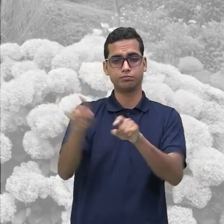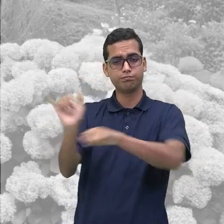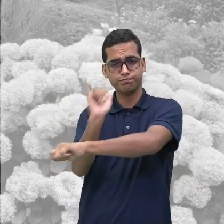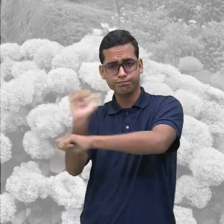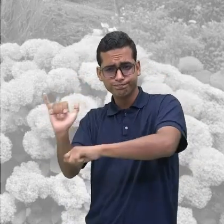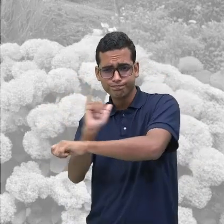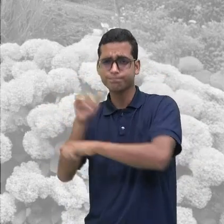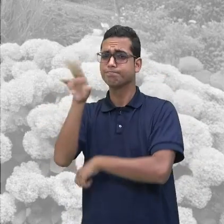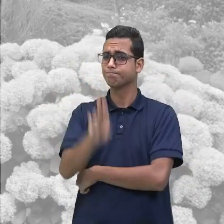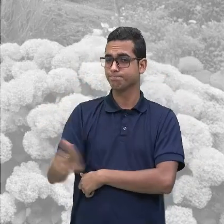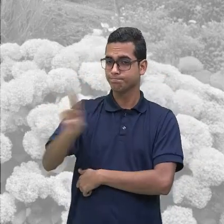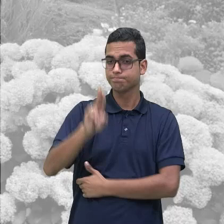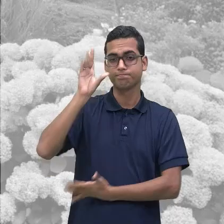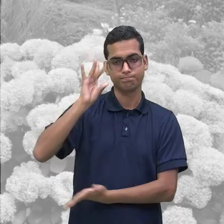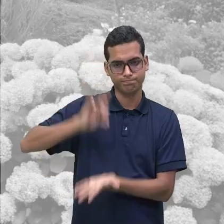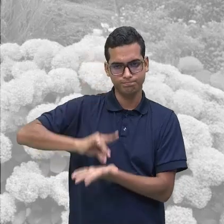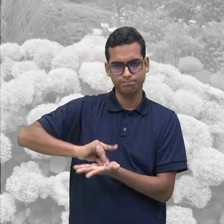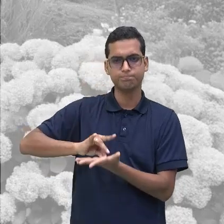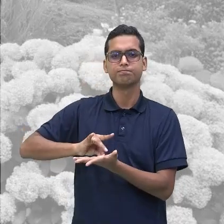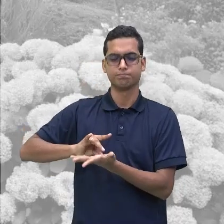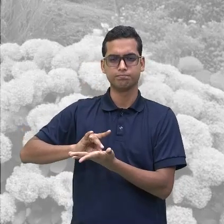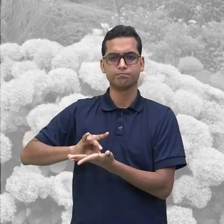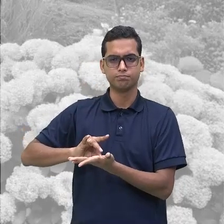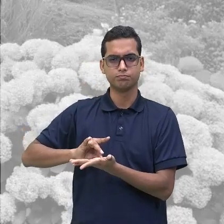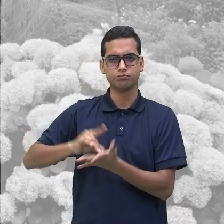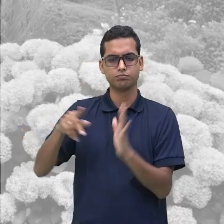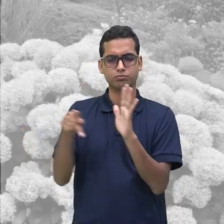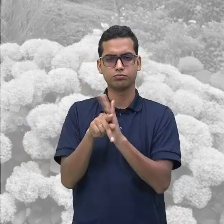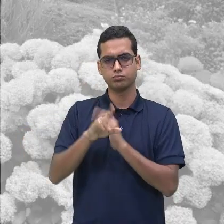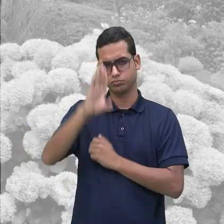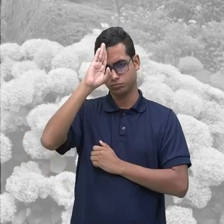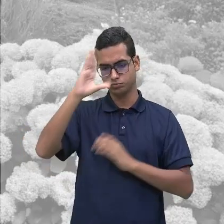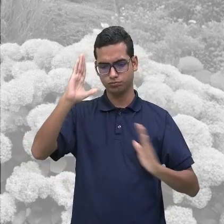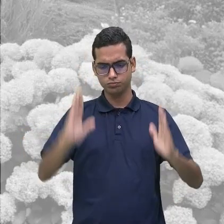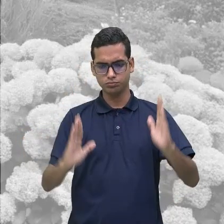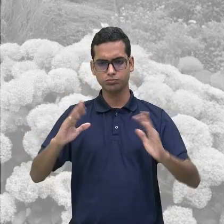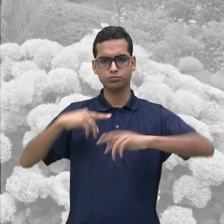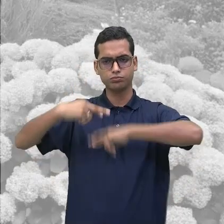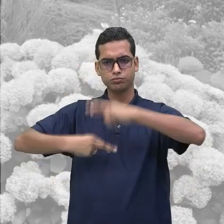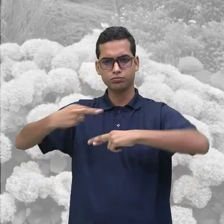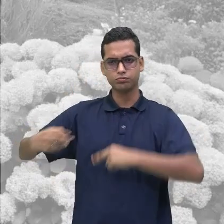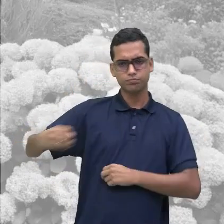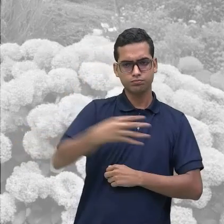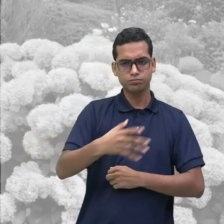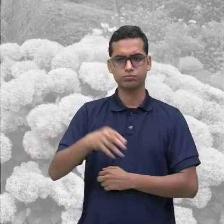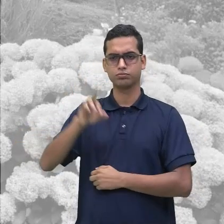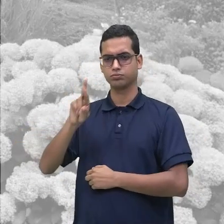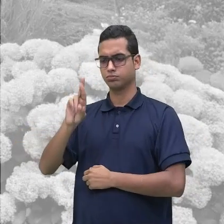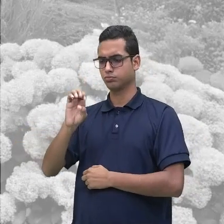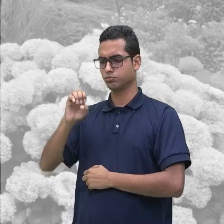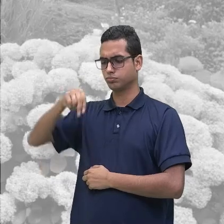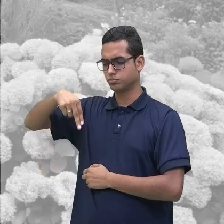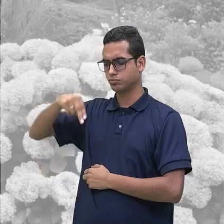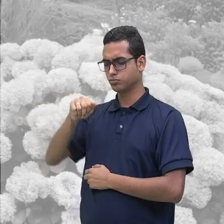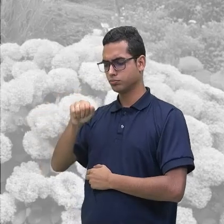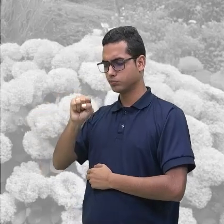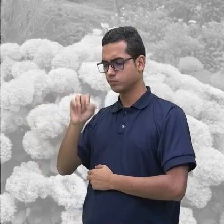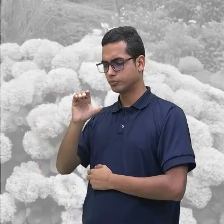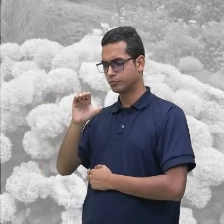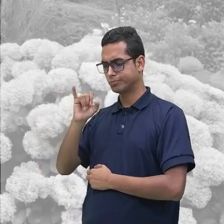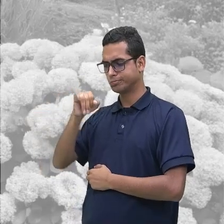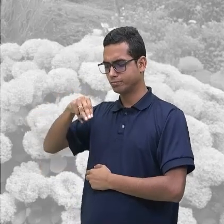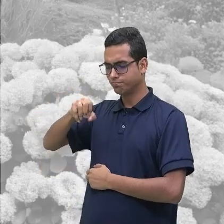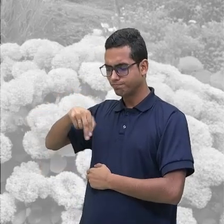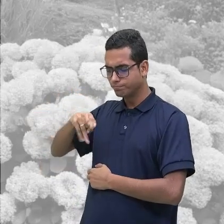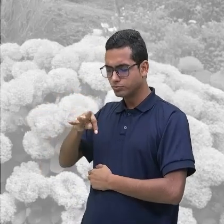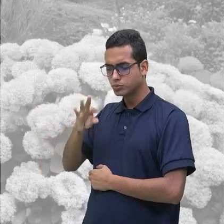foi muito utilizada, principalmente no Renascimento, que trouxe uma nova forma de ver, né? Então,